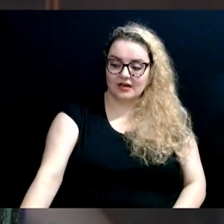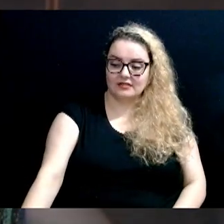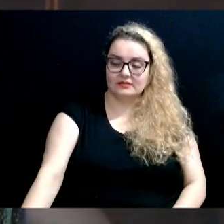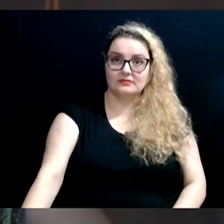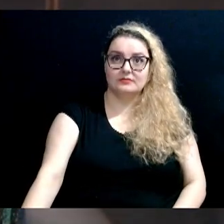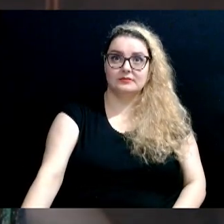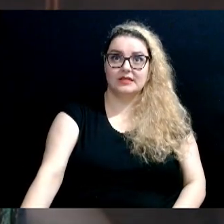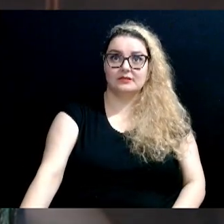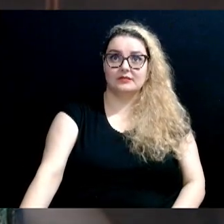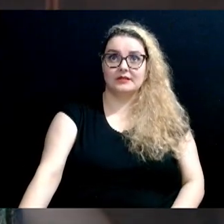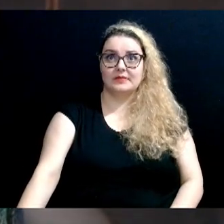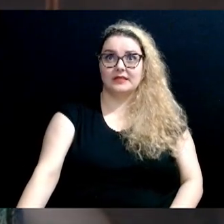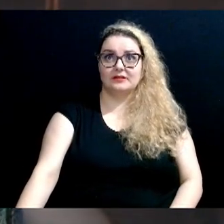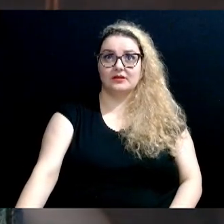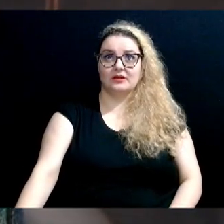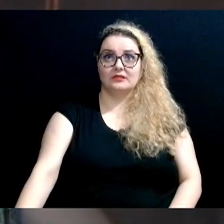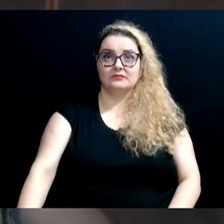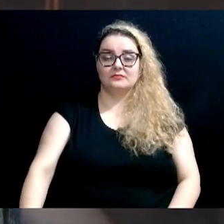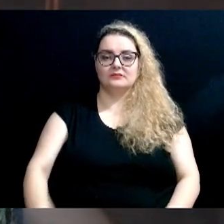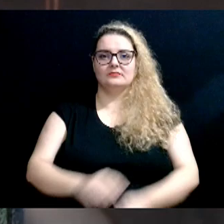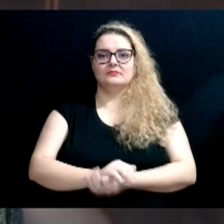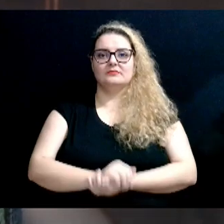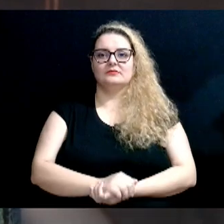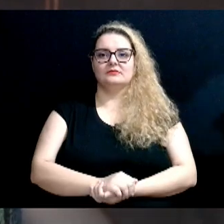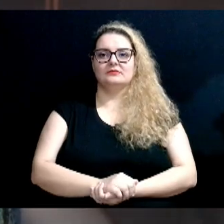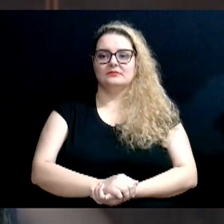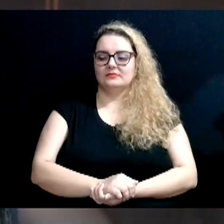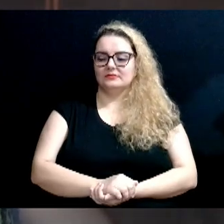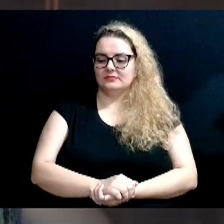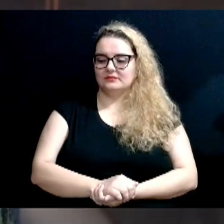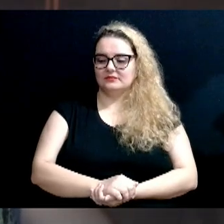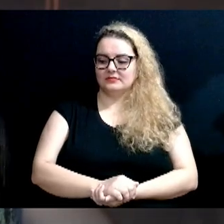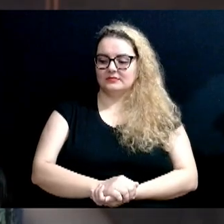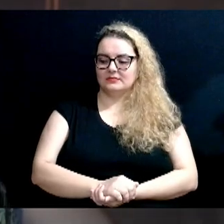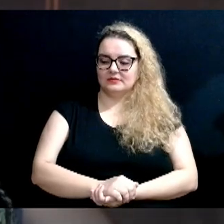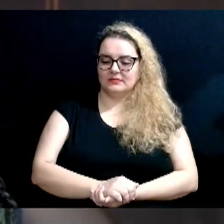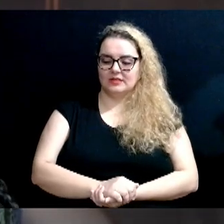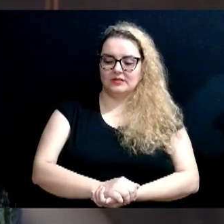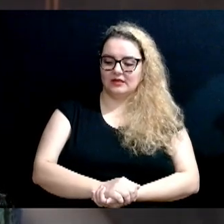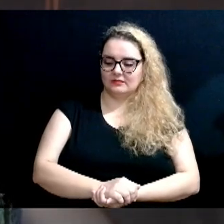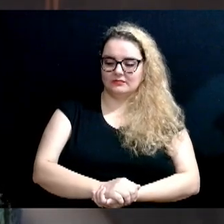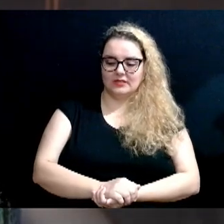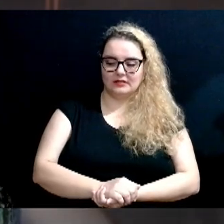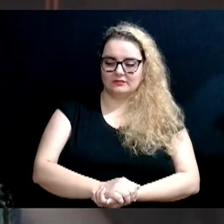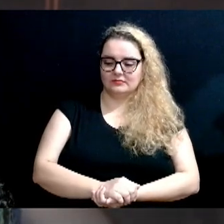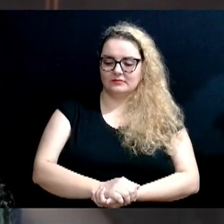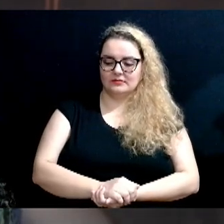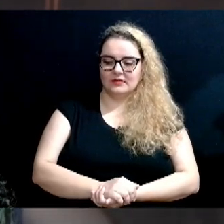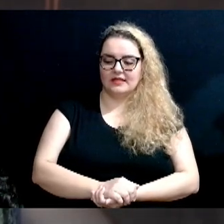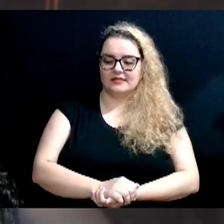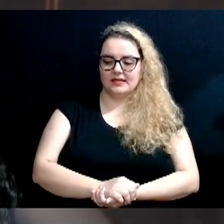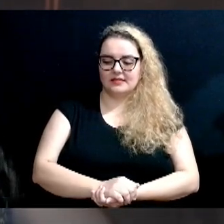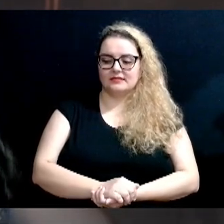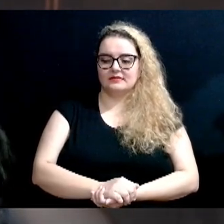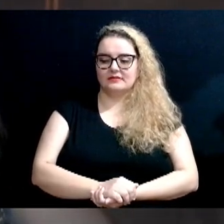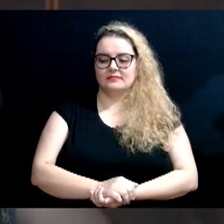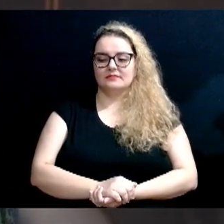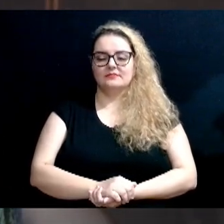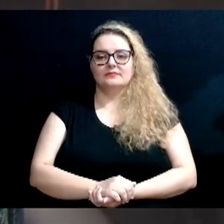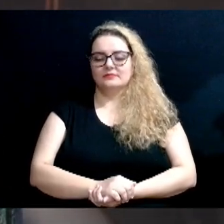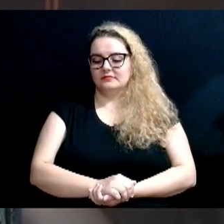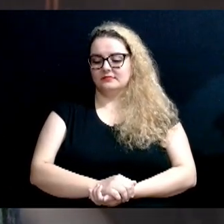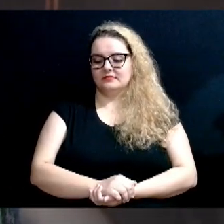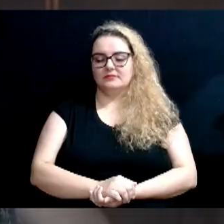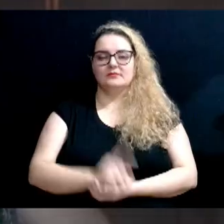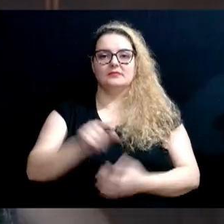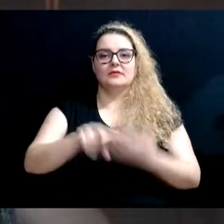bate-papo interessante. Eu venho falar um pouco da saúde mental e o quanto isso hoje é impactada